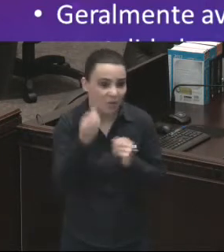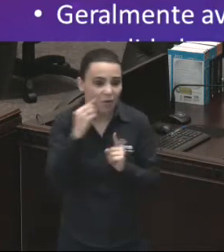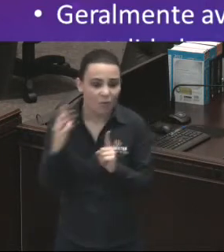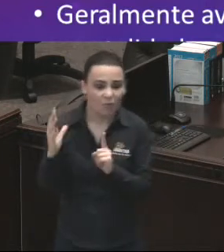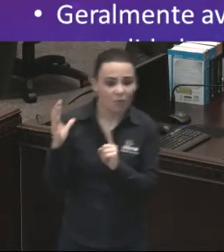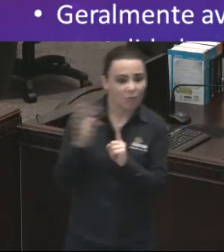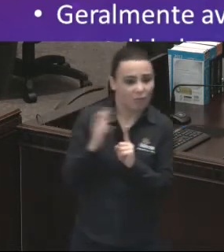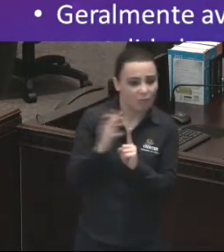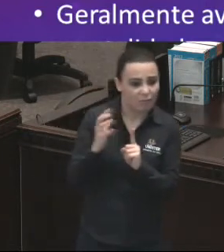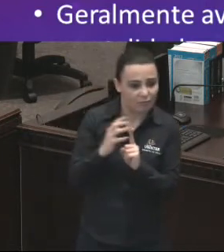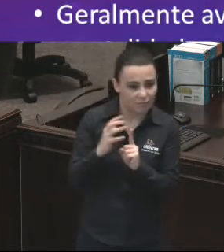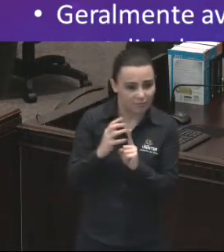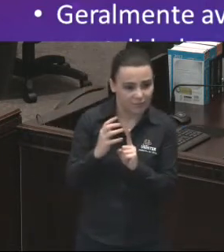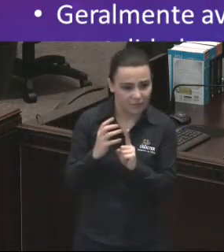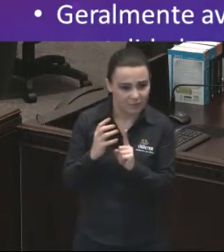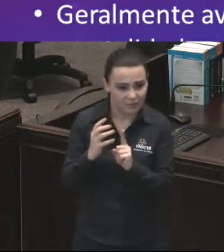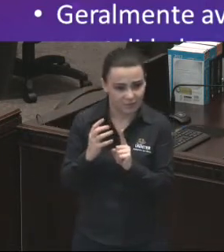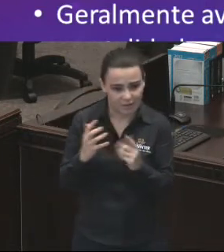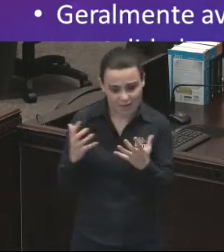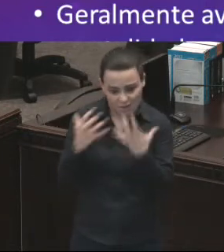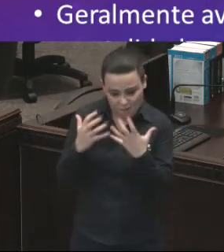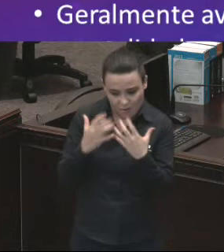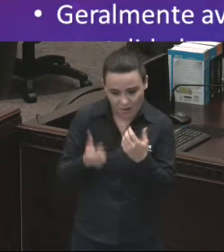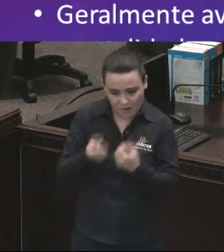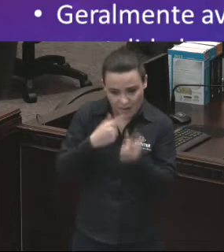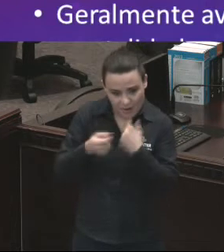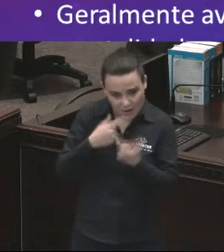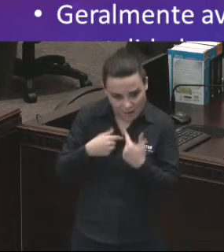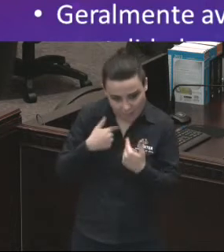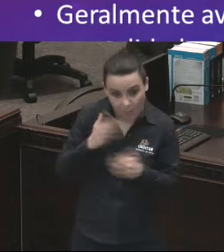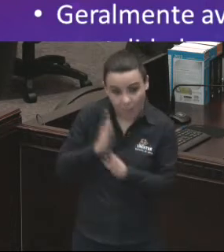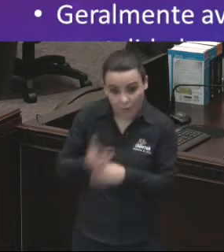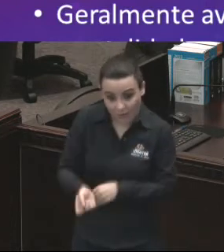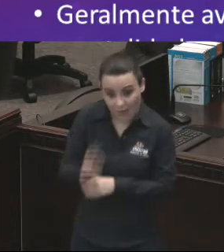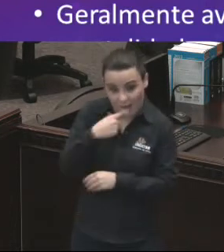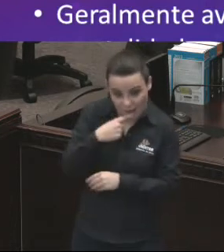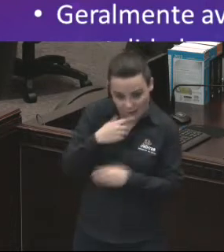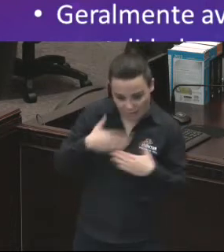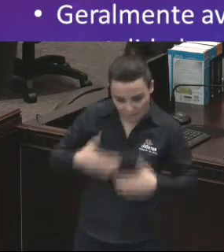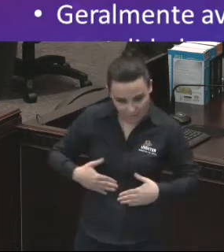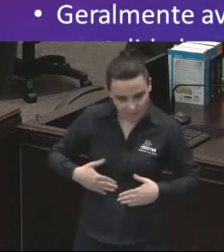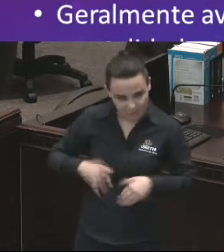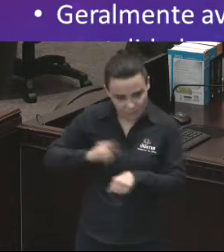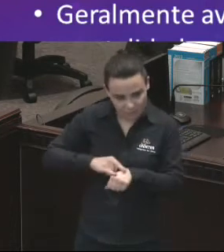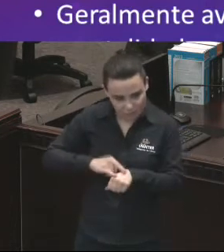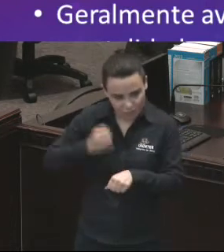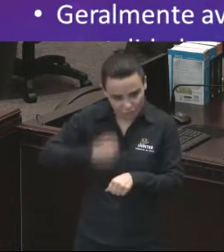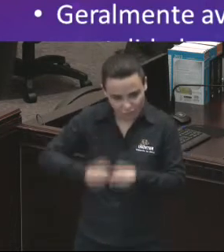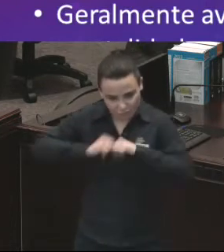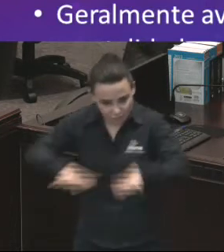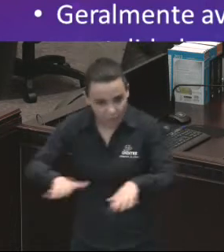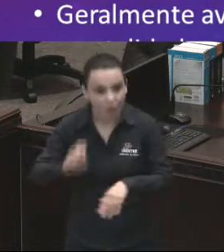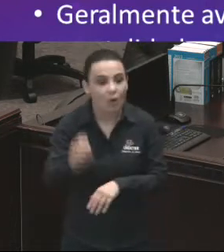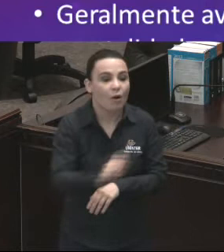fármacos, contínua e em doses bem baixas. Para nós, hoje, é impossível. O que a gente